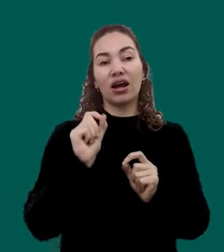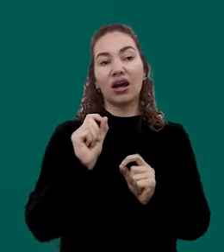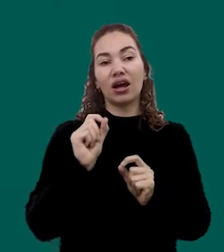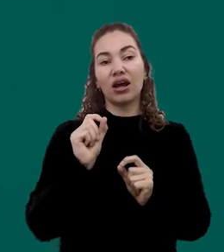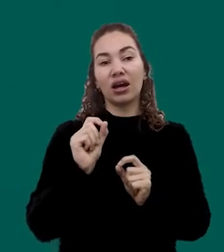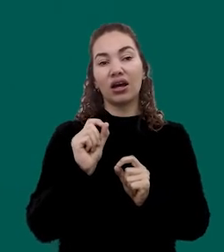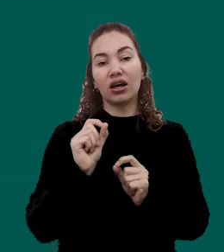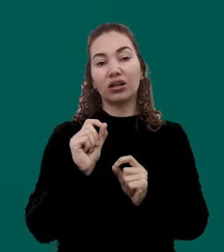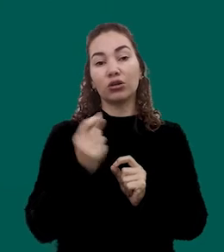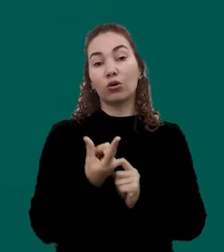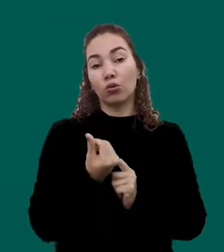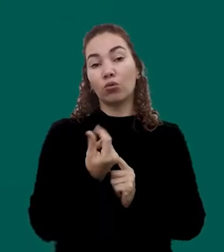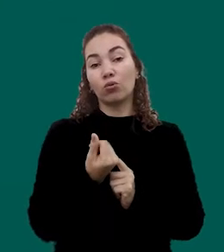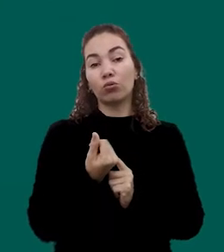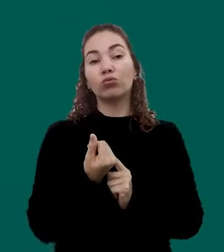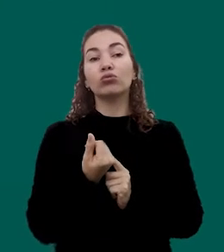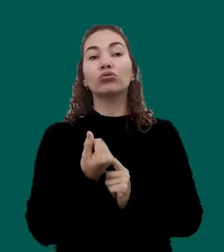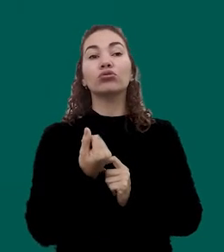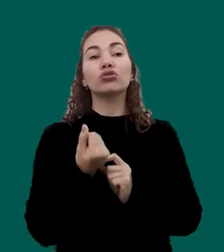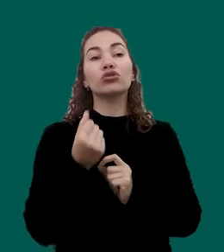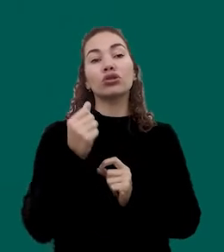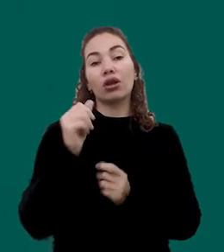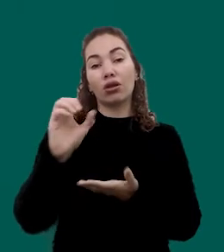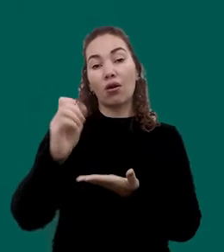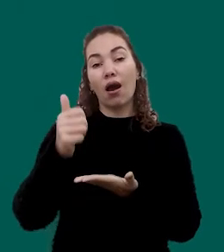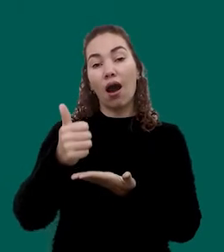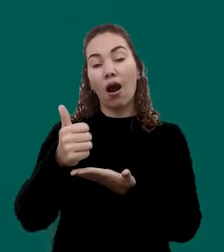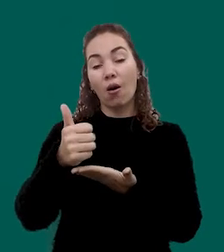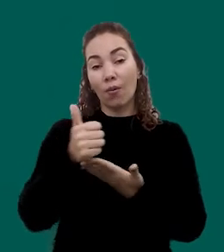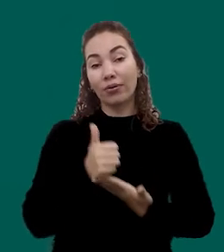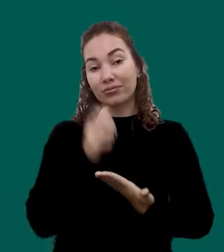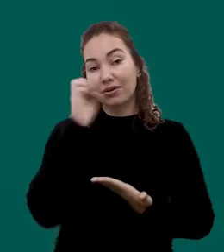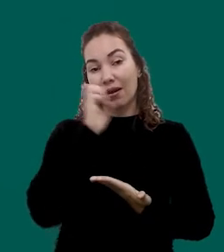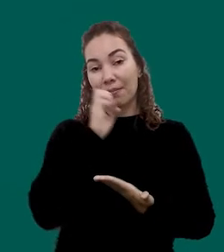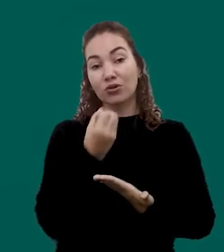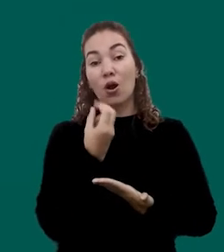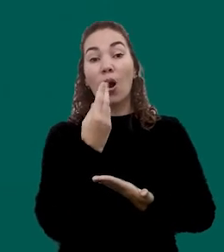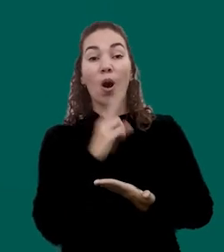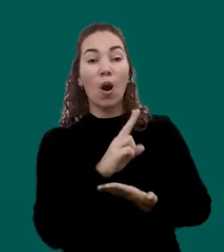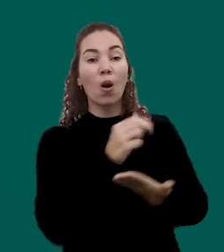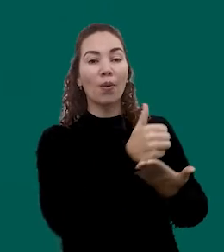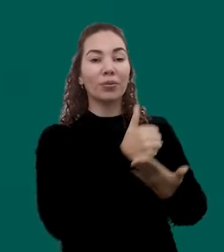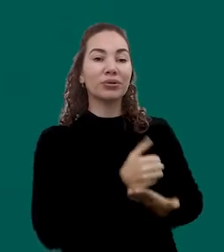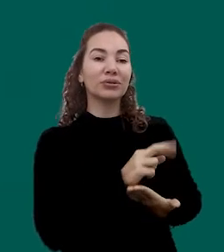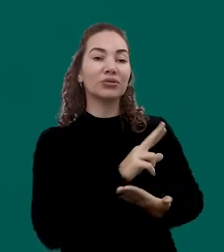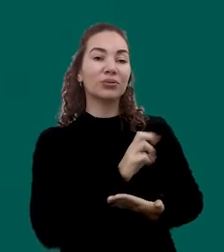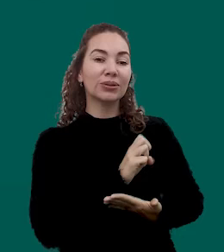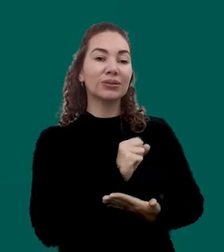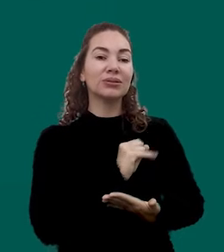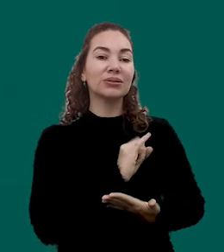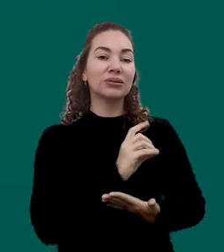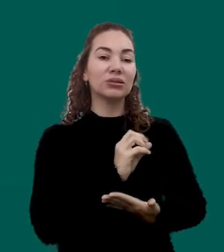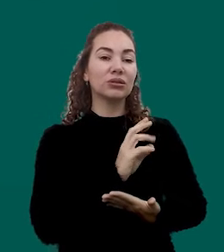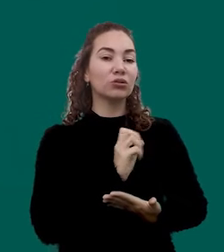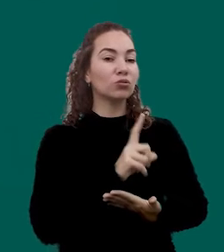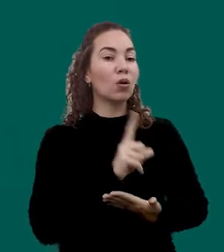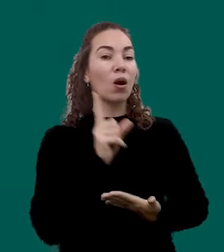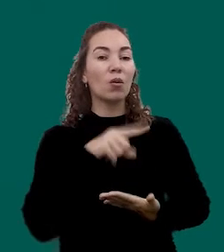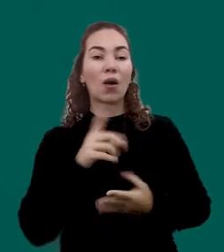valor correspondente ao auxílio emergencial ou ao auxílio emergencial residual. É